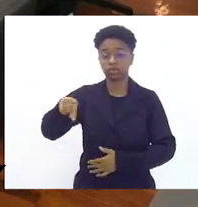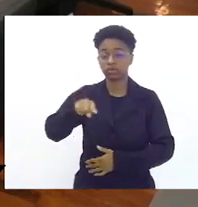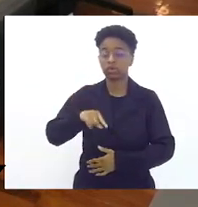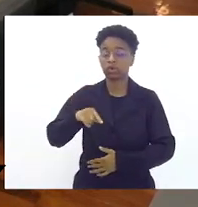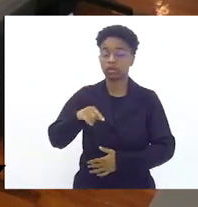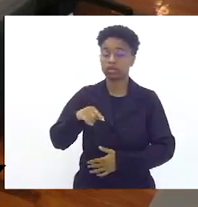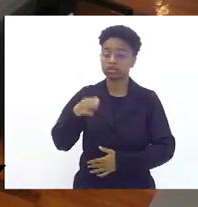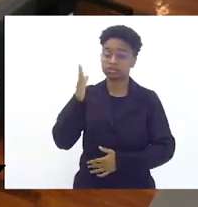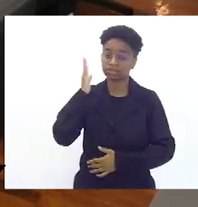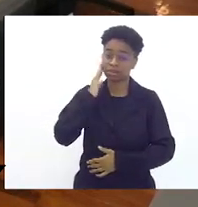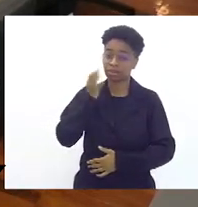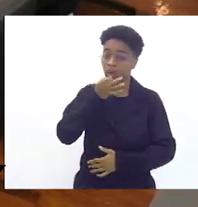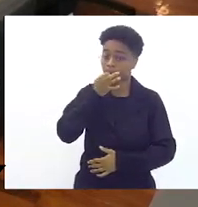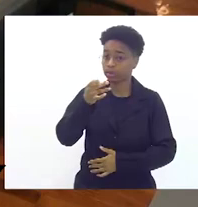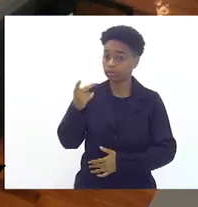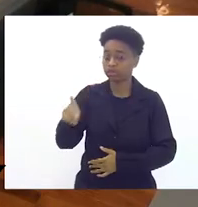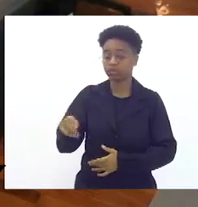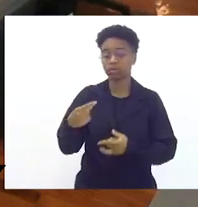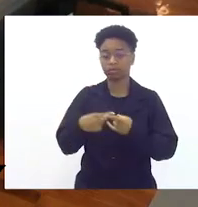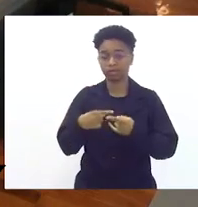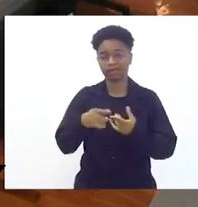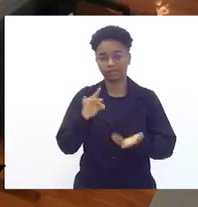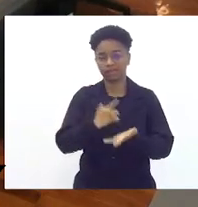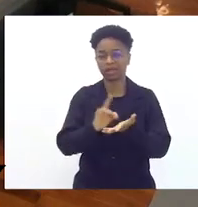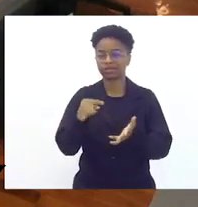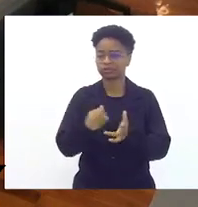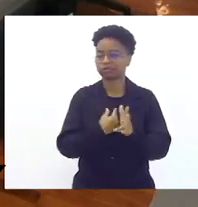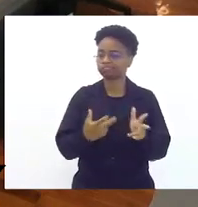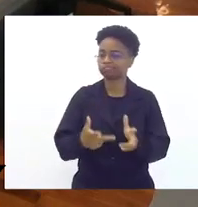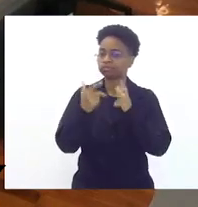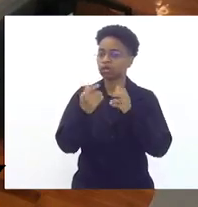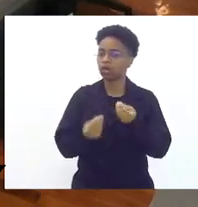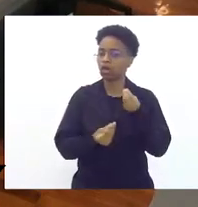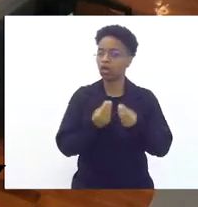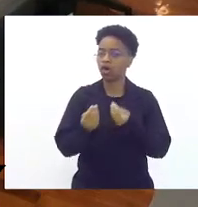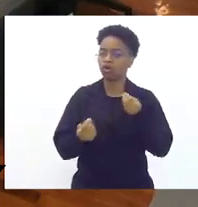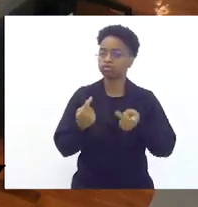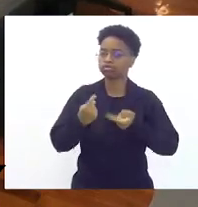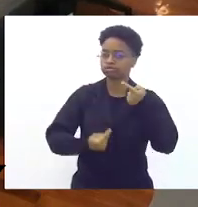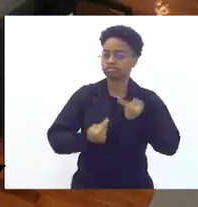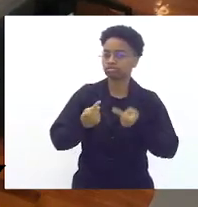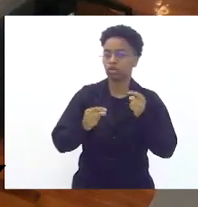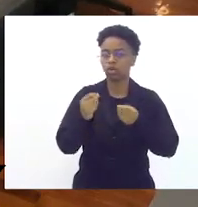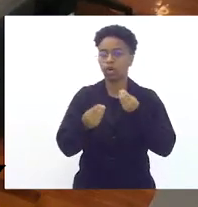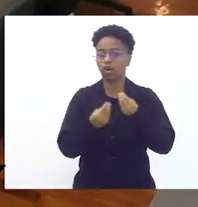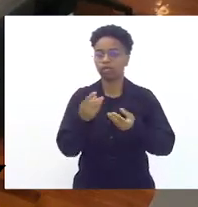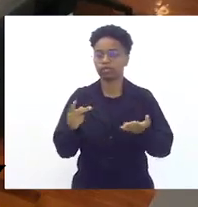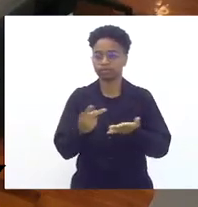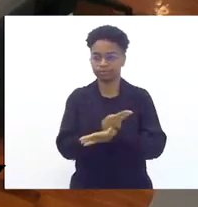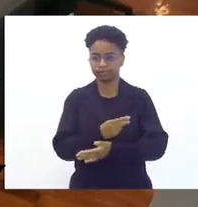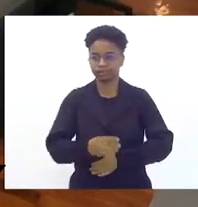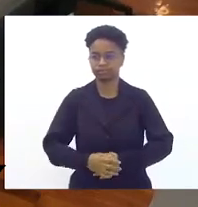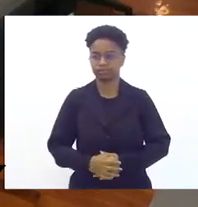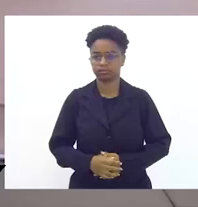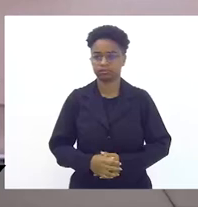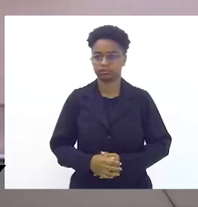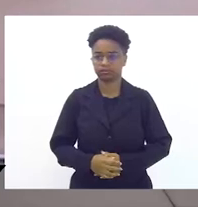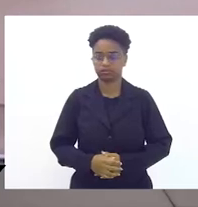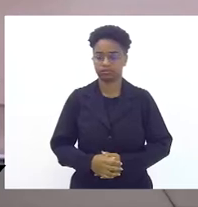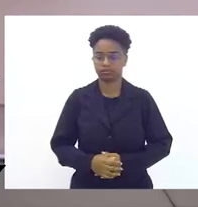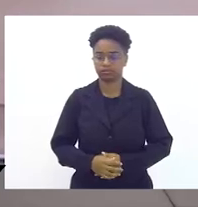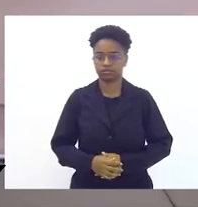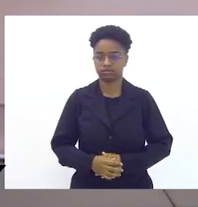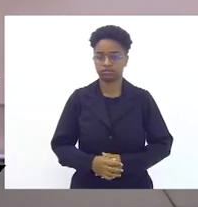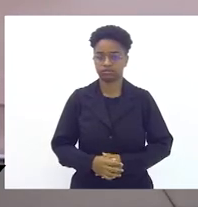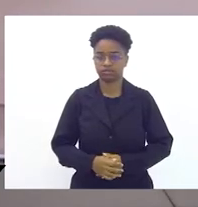as vítimas porque aí da materialidade porque o que a gente está é discutindo também é tem tem